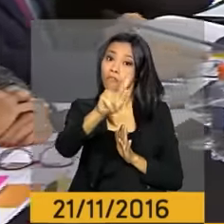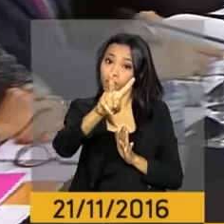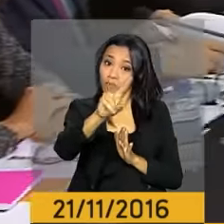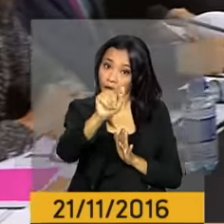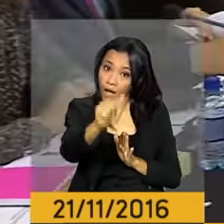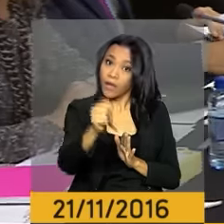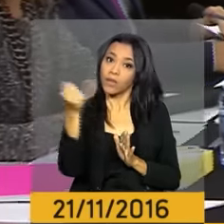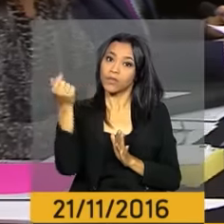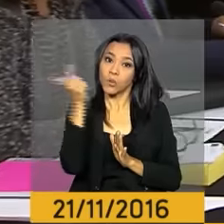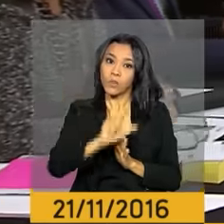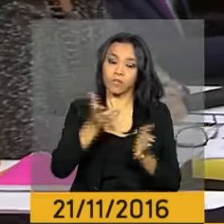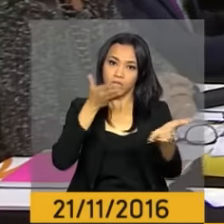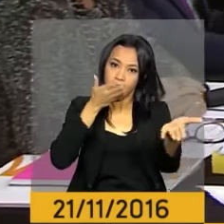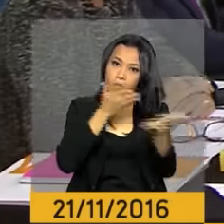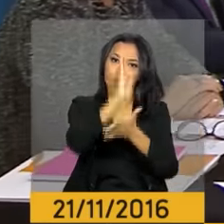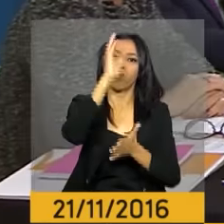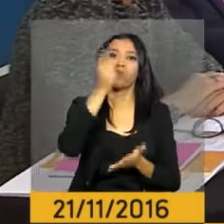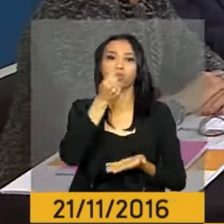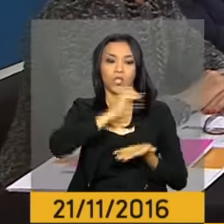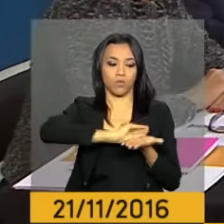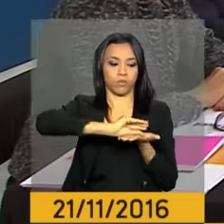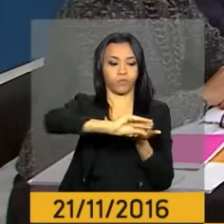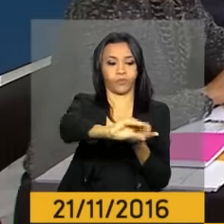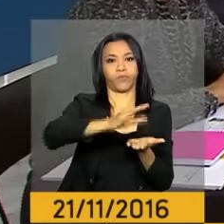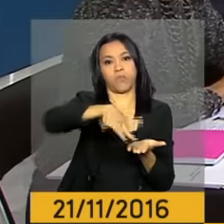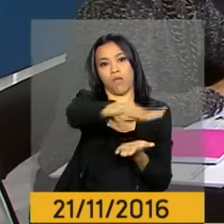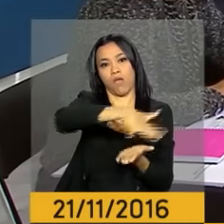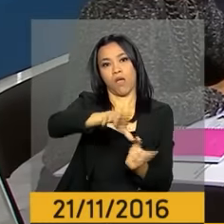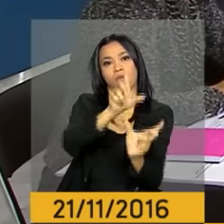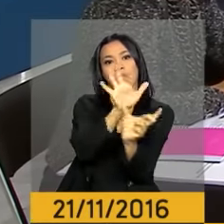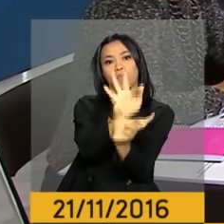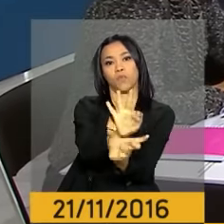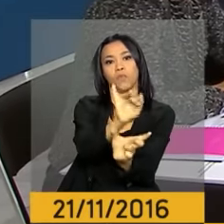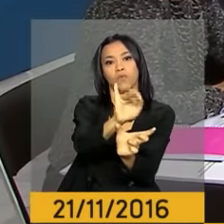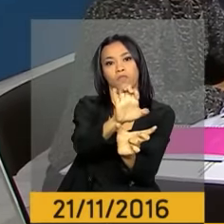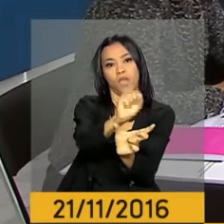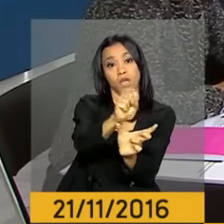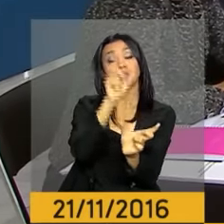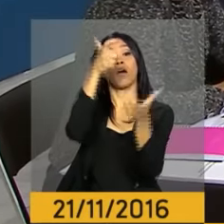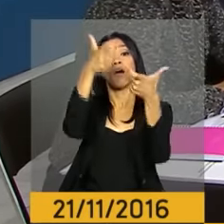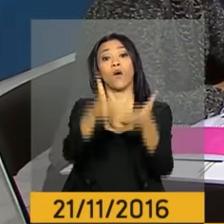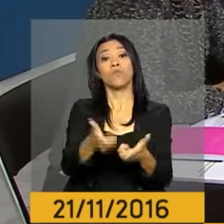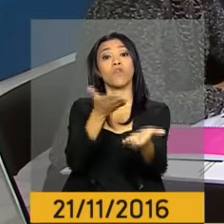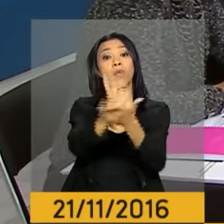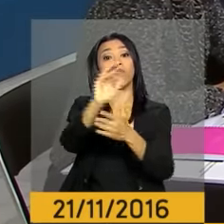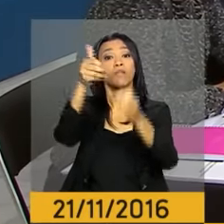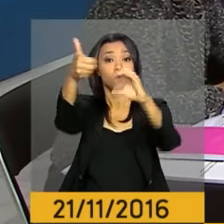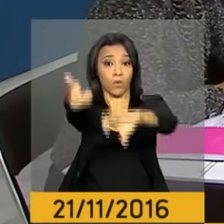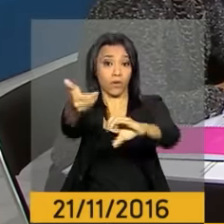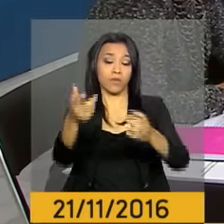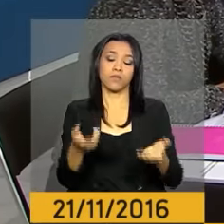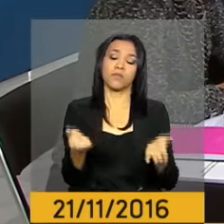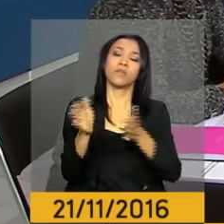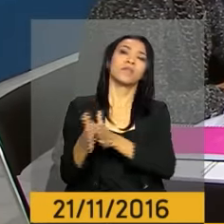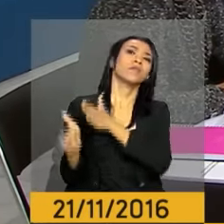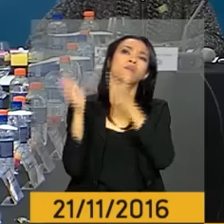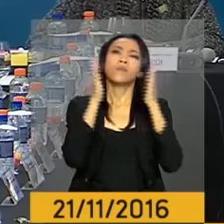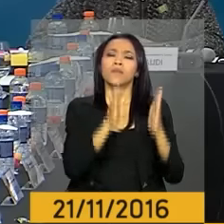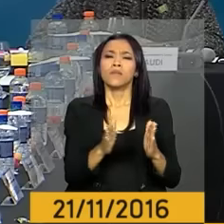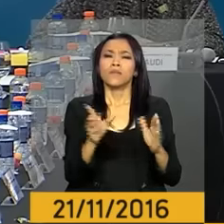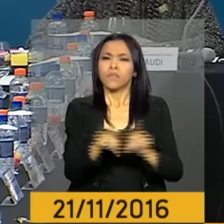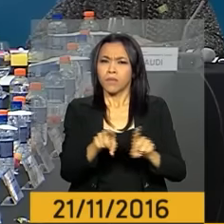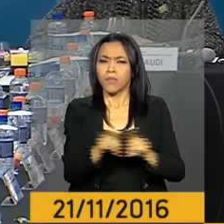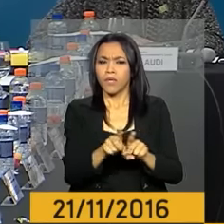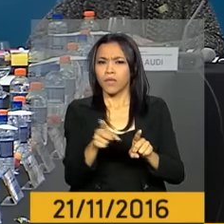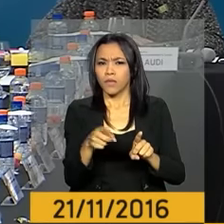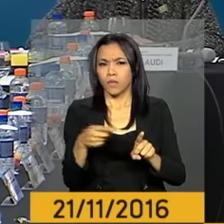e aprovamos já as verbas necessárias no Congresso Nacional. Também instituímos, o Bruno